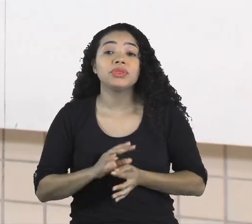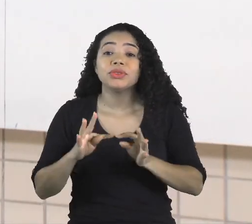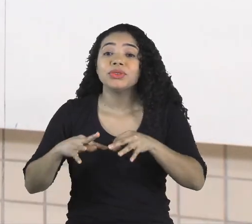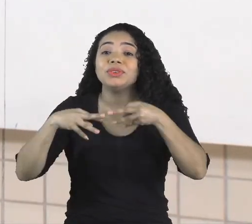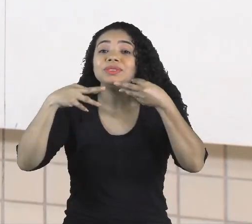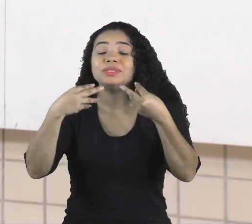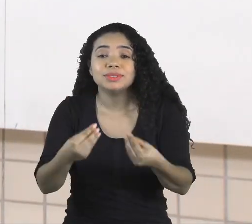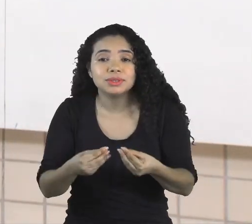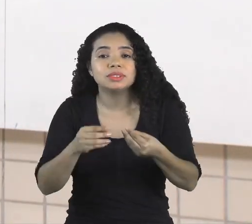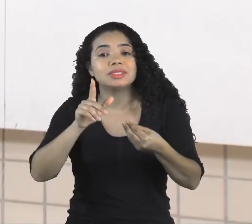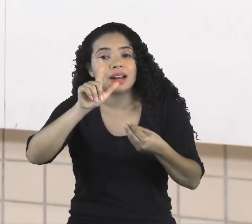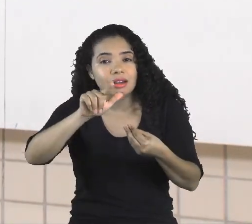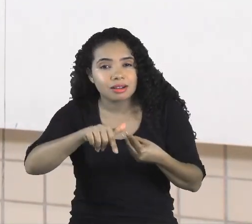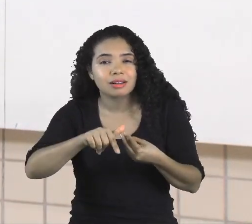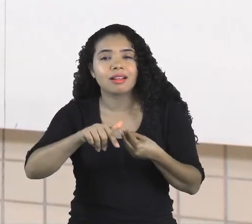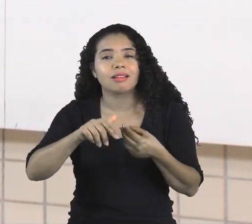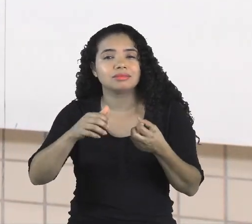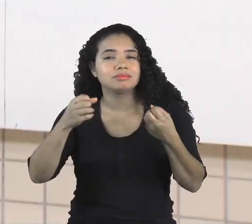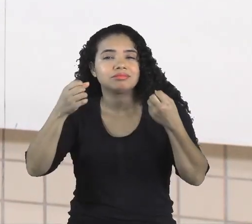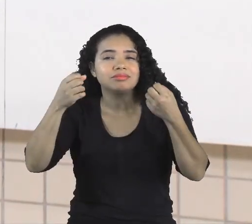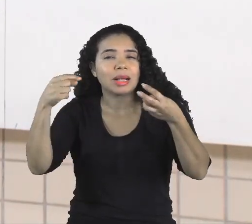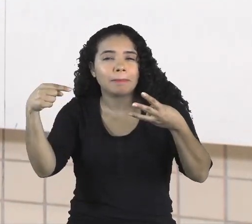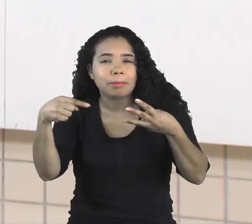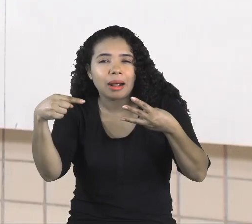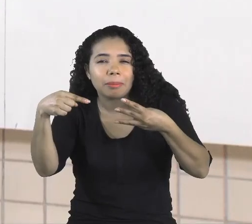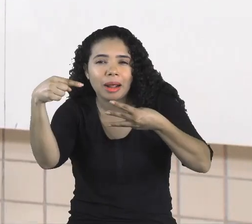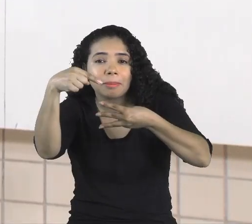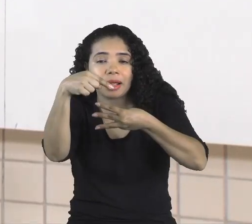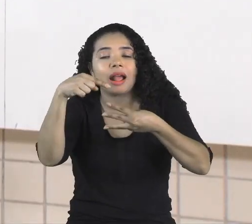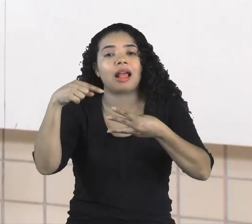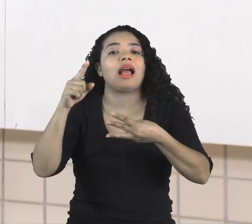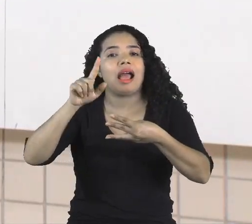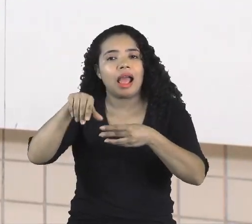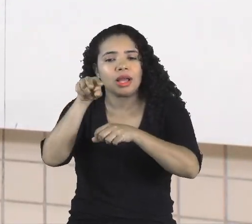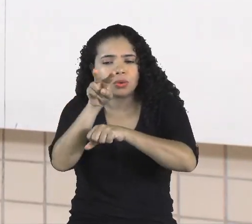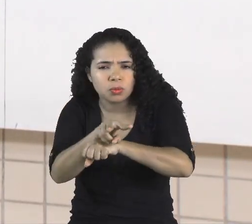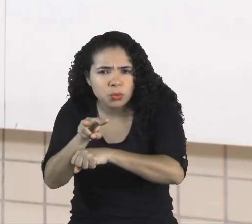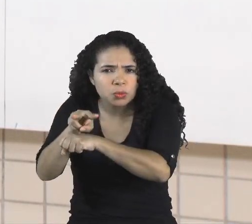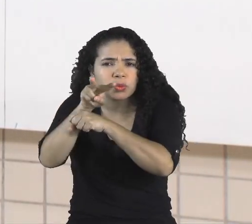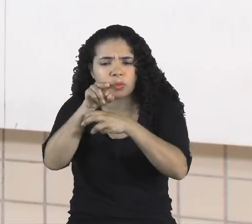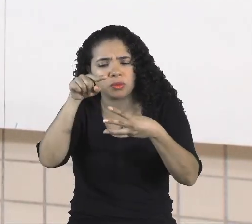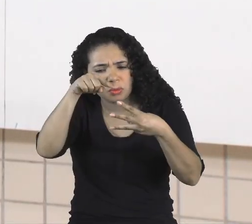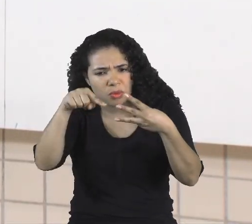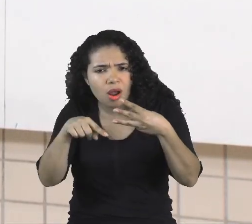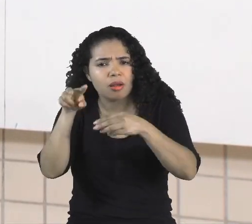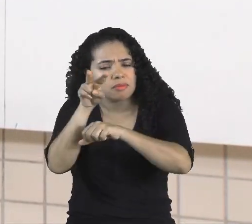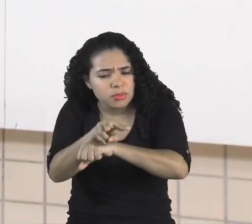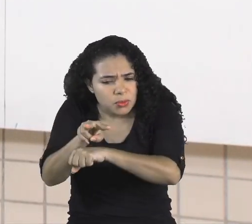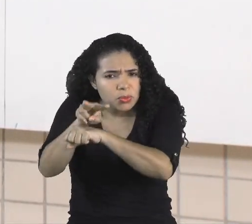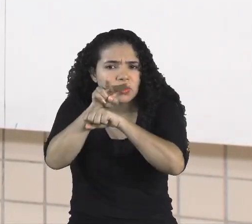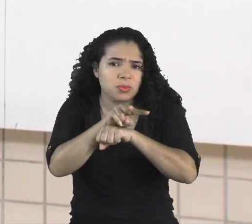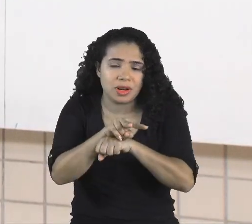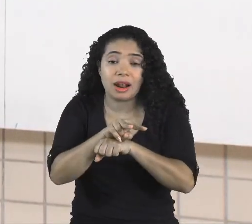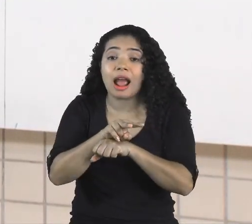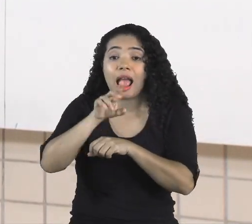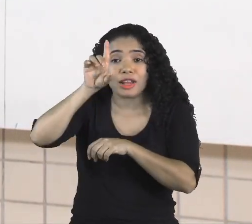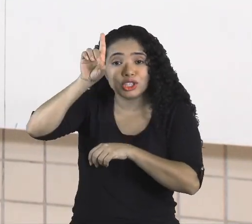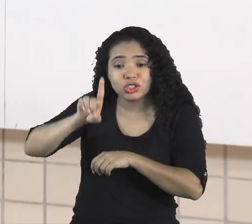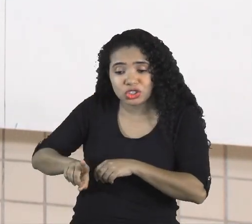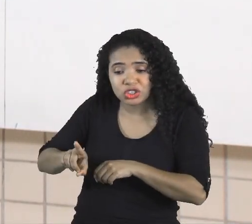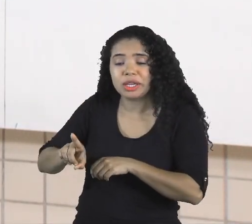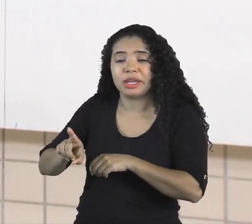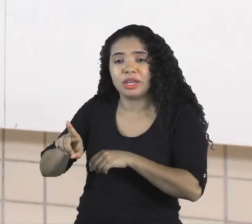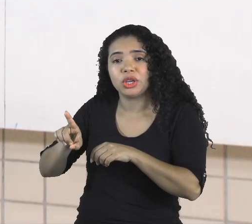conservação engloba até isso. É para proteger. No Brasil, é direito fundamental garantido ao cidadão